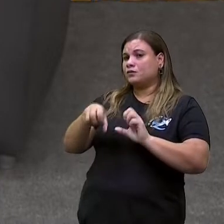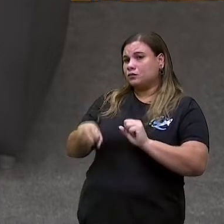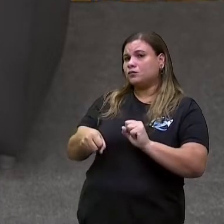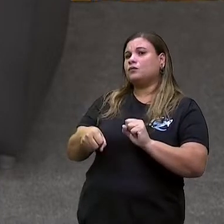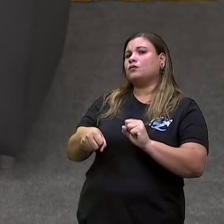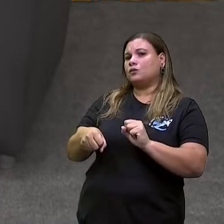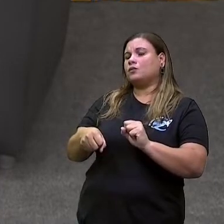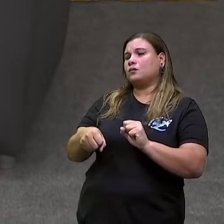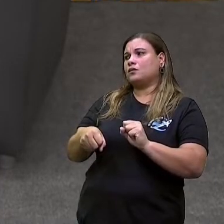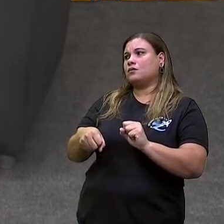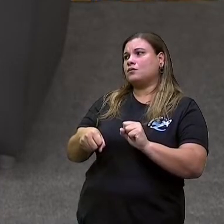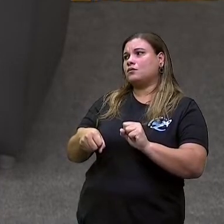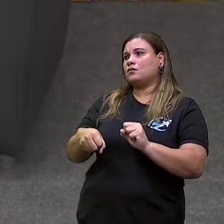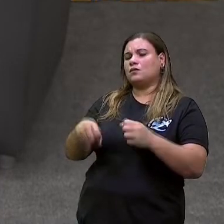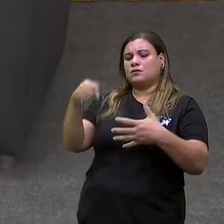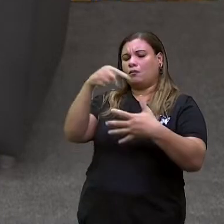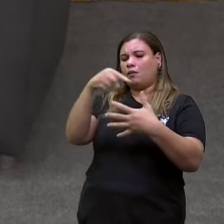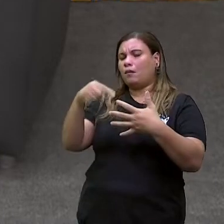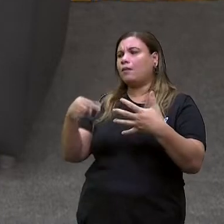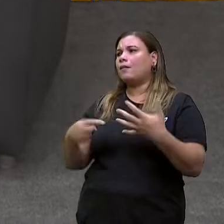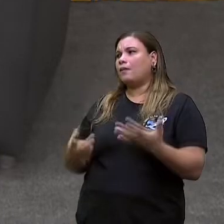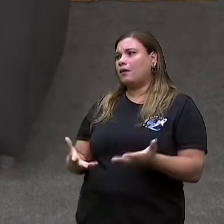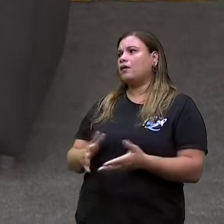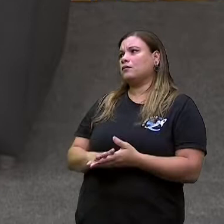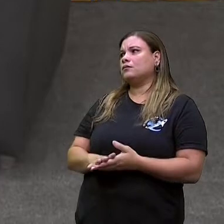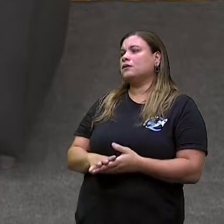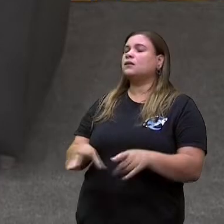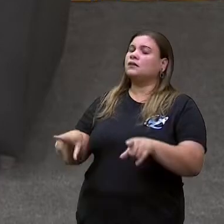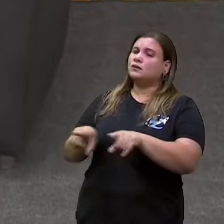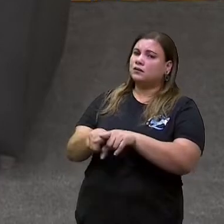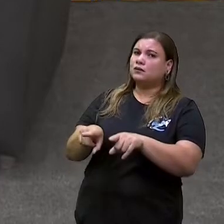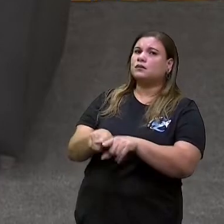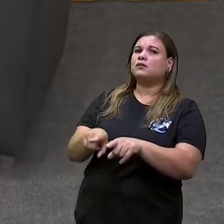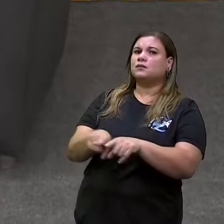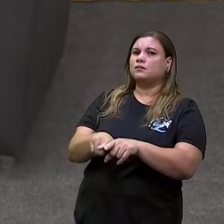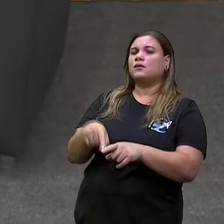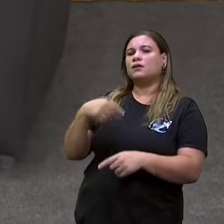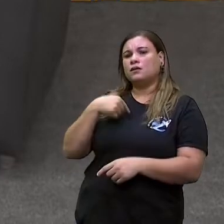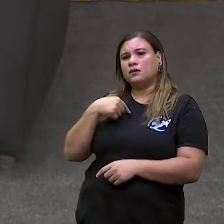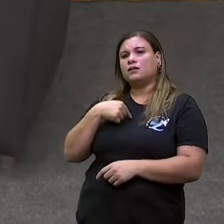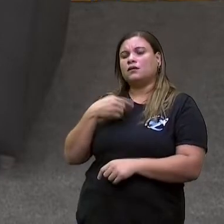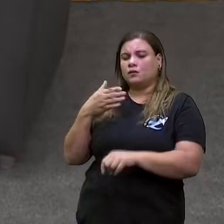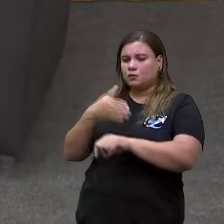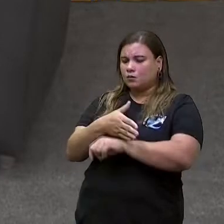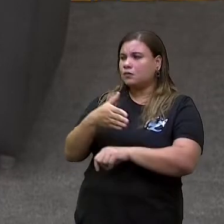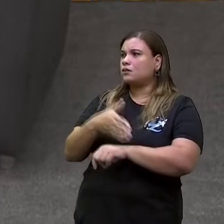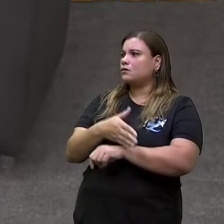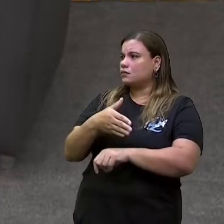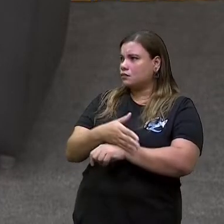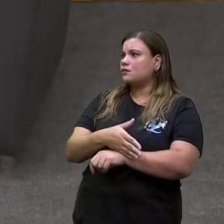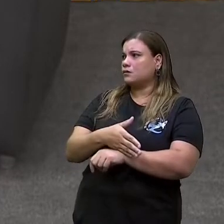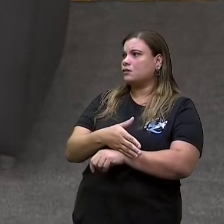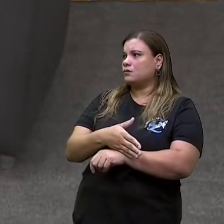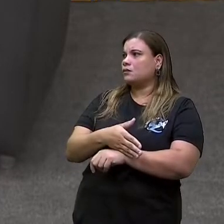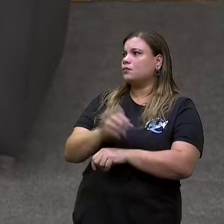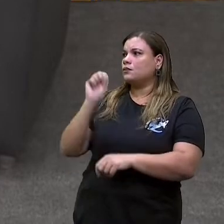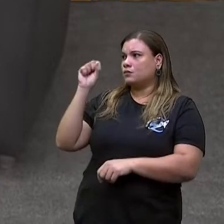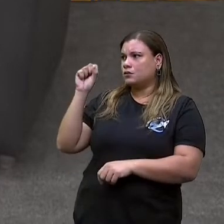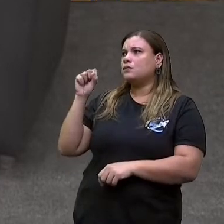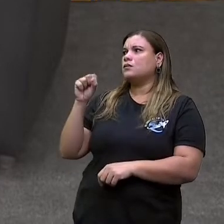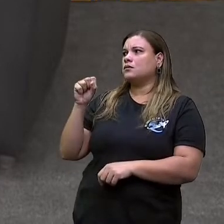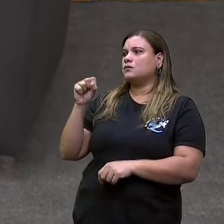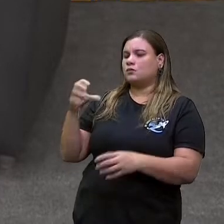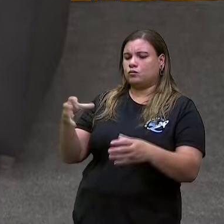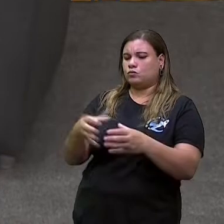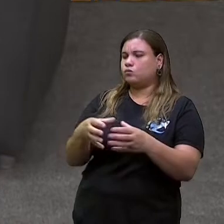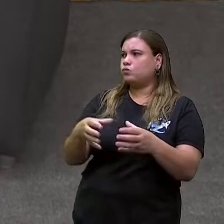certo. Né? Hoje faço parte da Academia Valadarense de Letras, sou escritor, e a minha cadeira é a cadeira 26, Vinícius de Moraes. Então, gosto